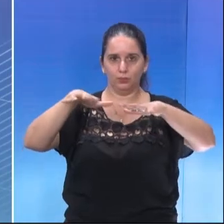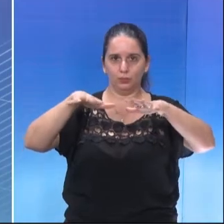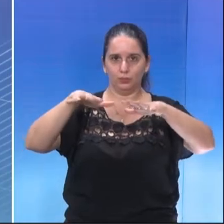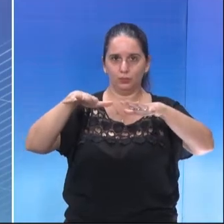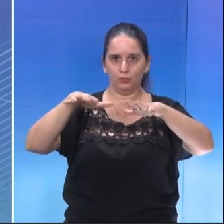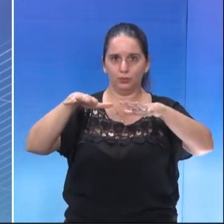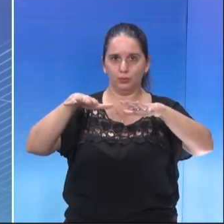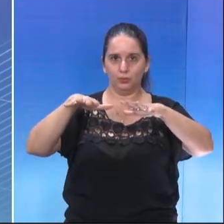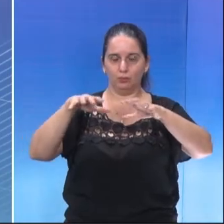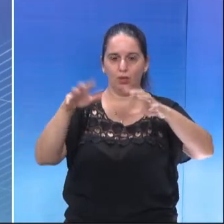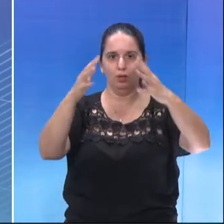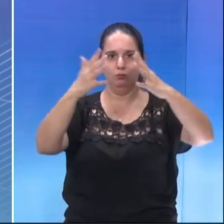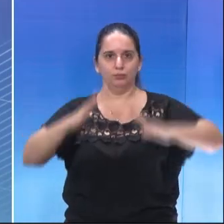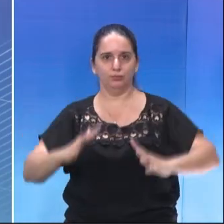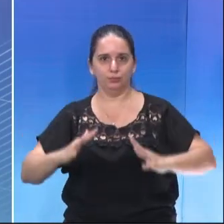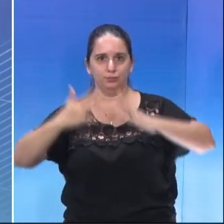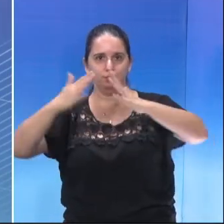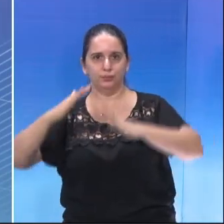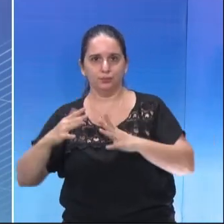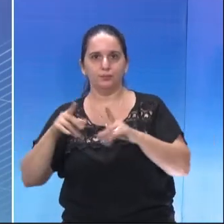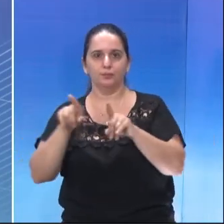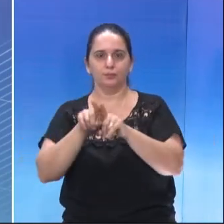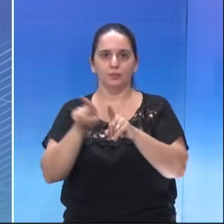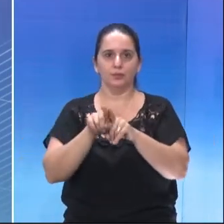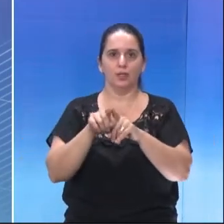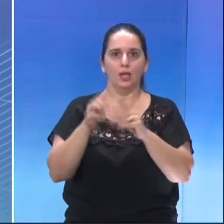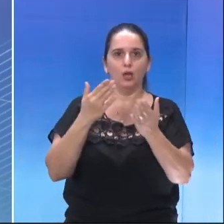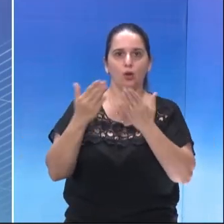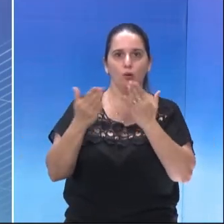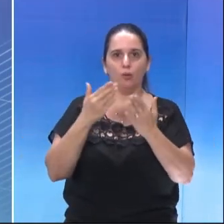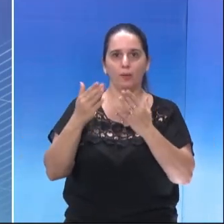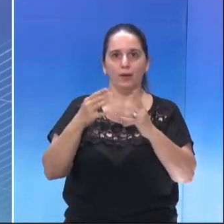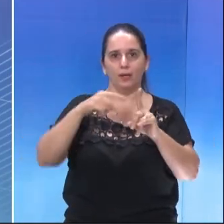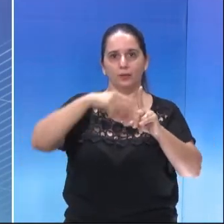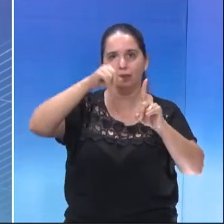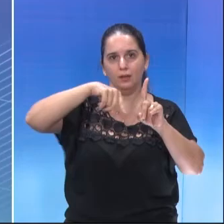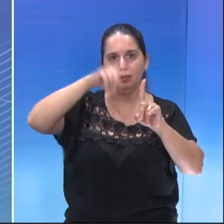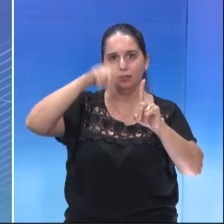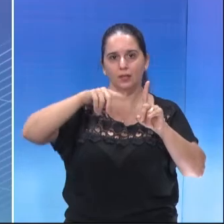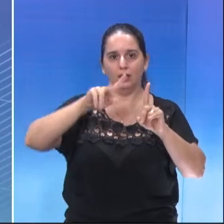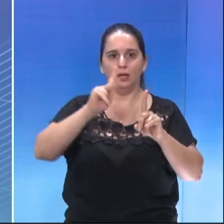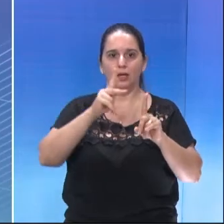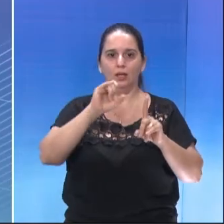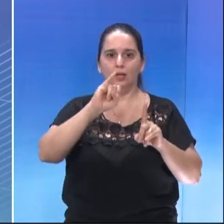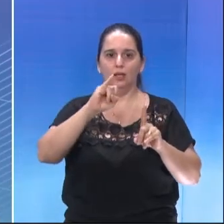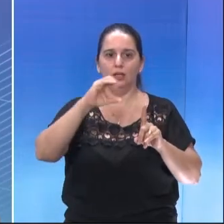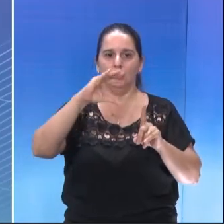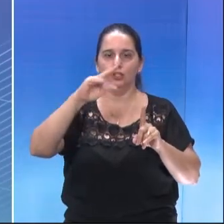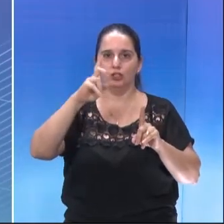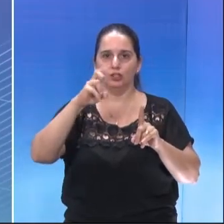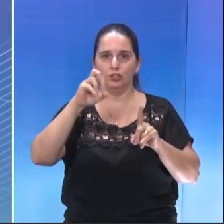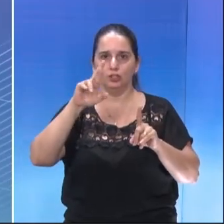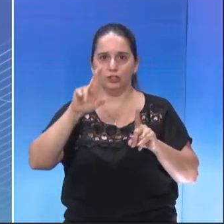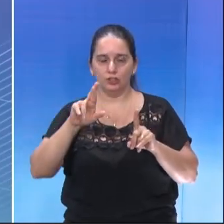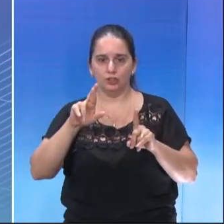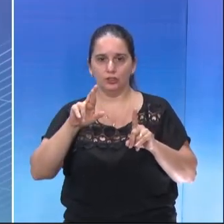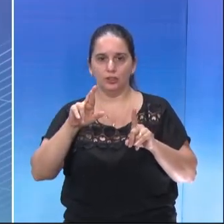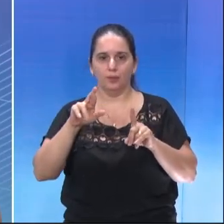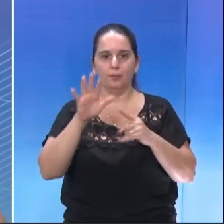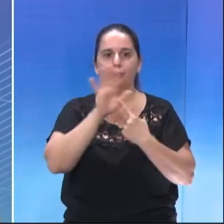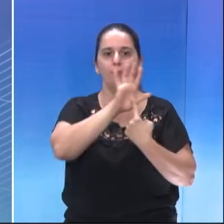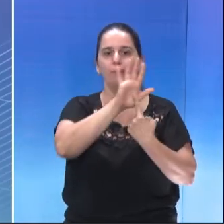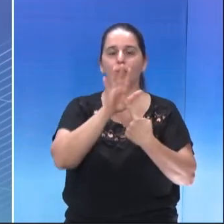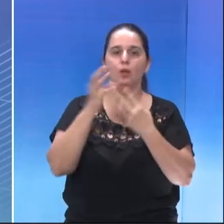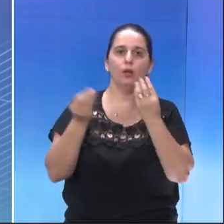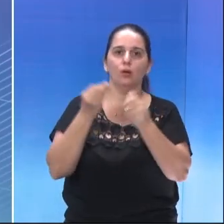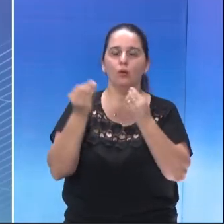abalo sísmico, tá? E esse abalo sísmico é medido através da escala Richter. No caso da questão, está apresentando um movimento que ocorreu